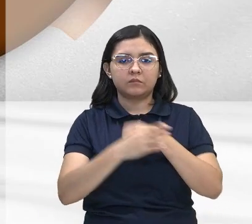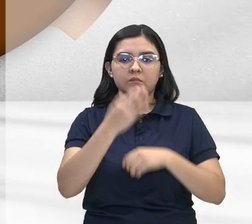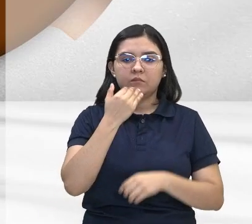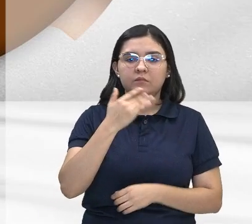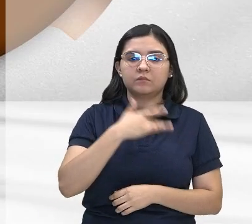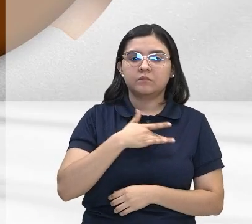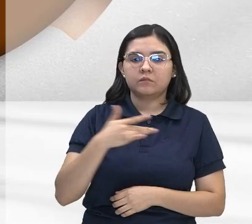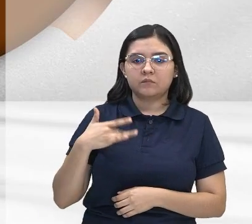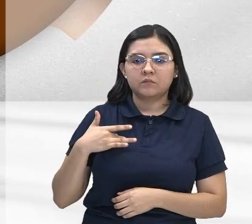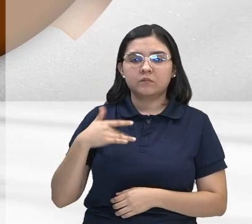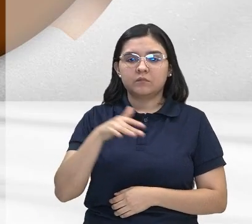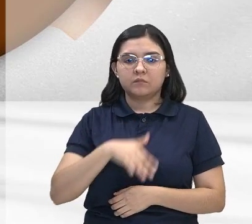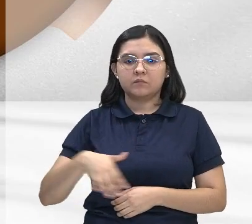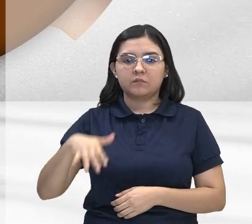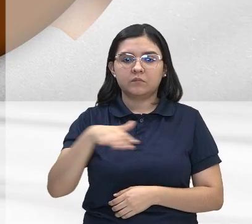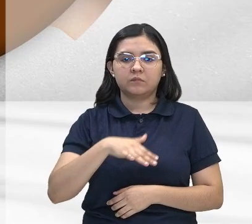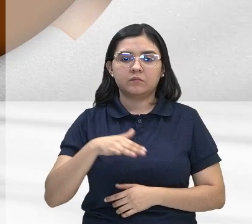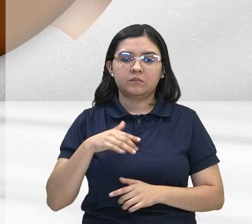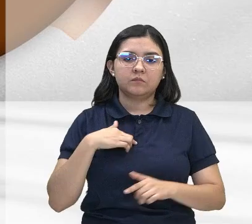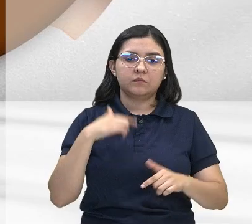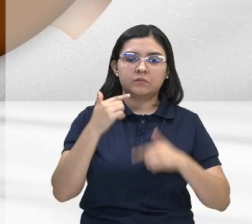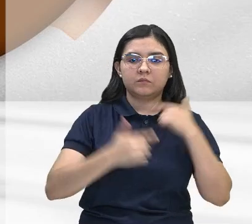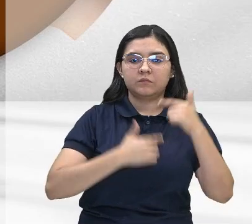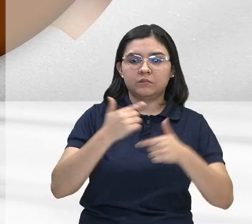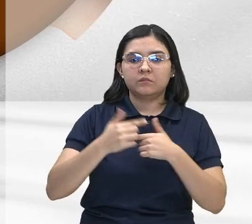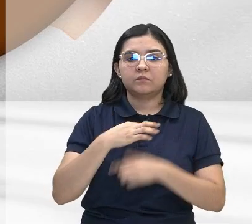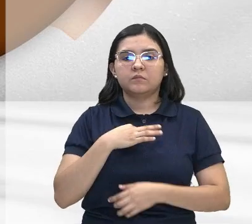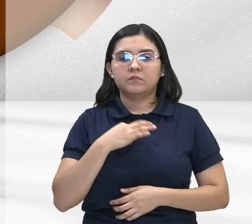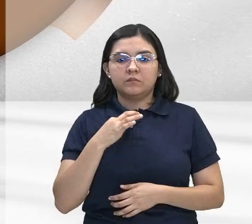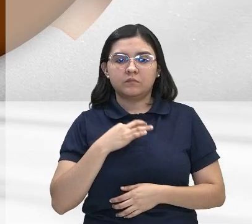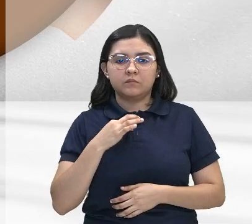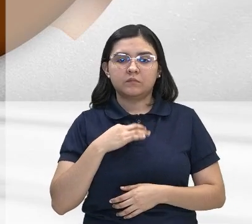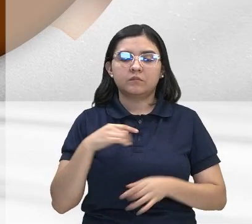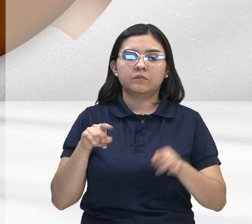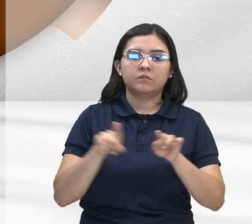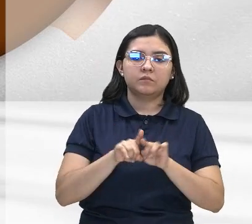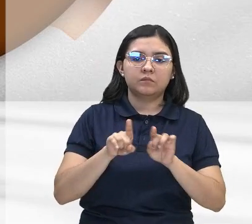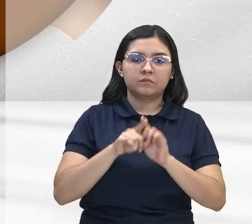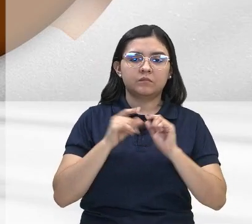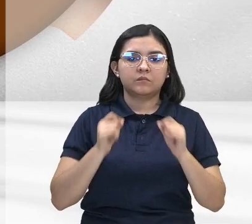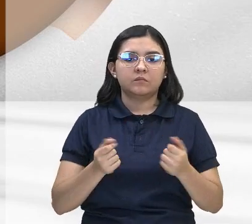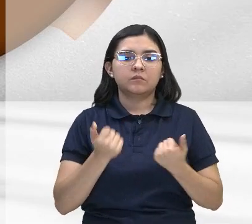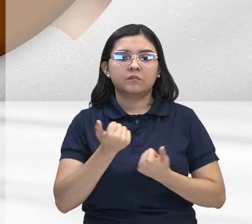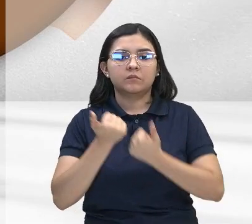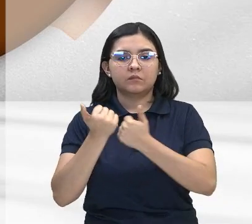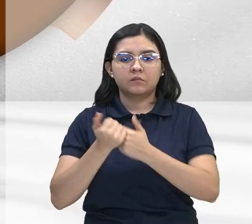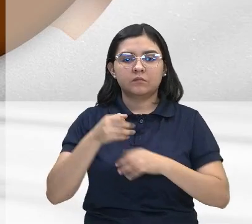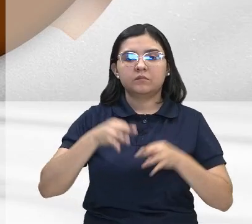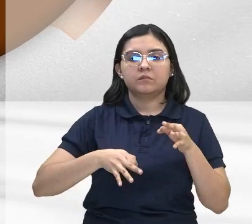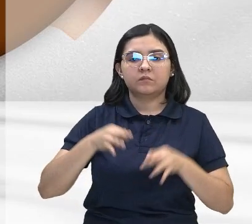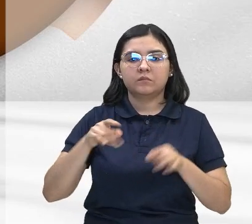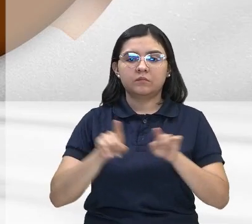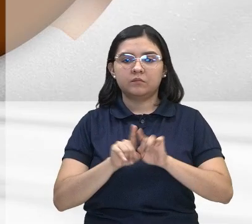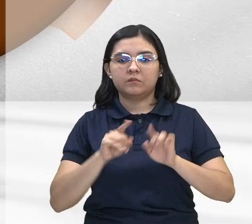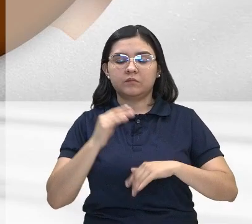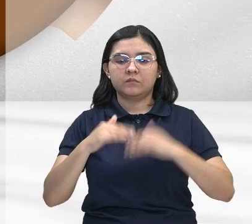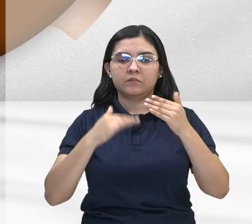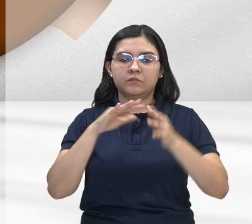alimentar, saúde, meio ambiente, trabalho voluntário, assessoria jurídica